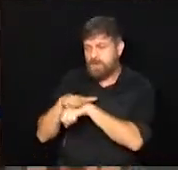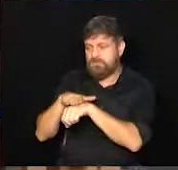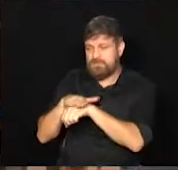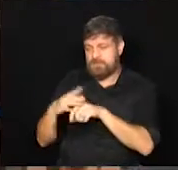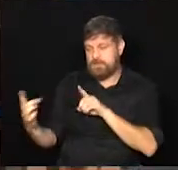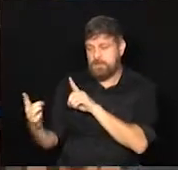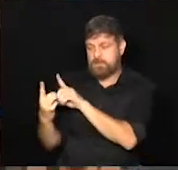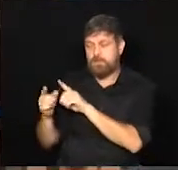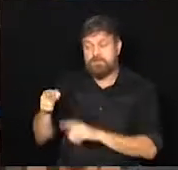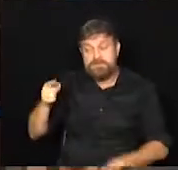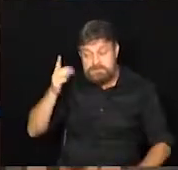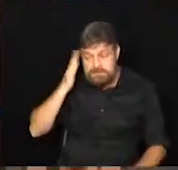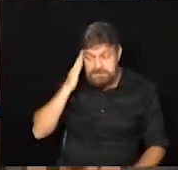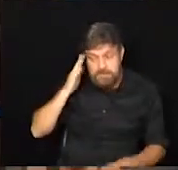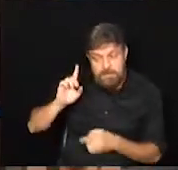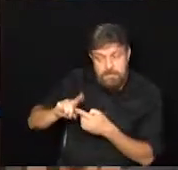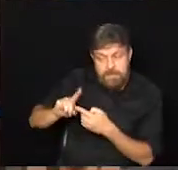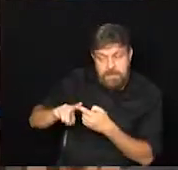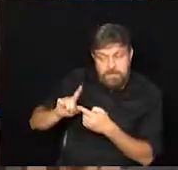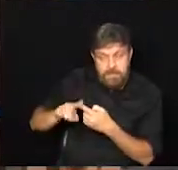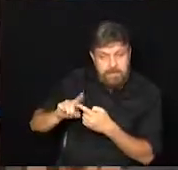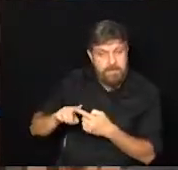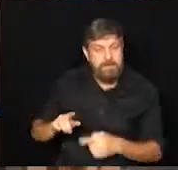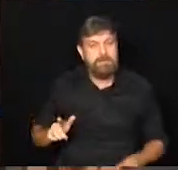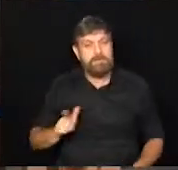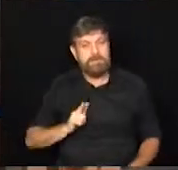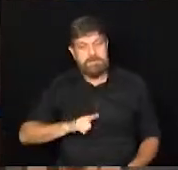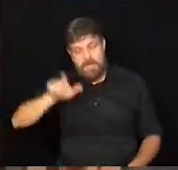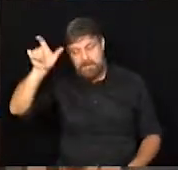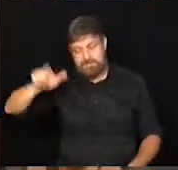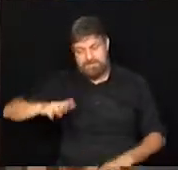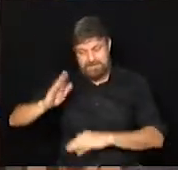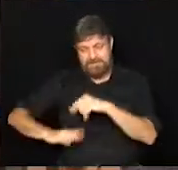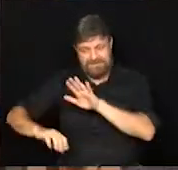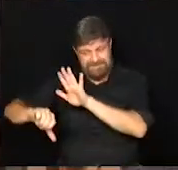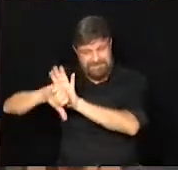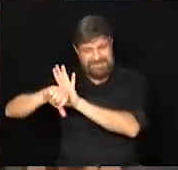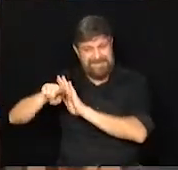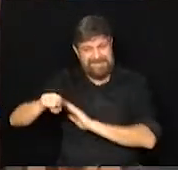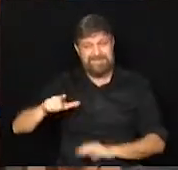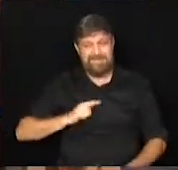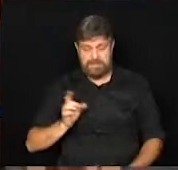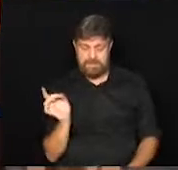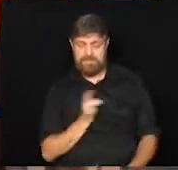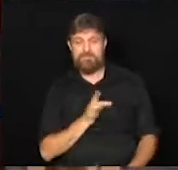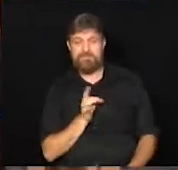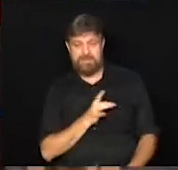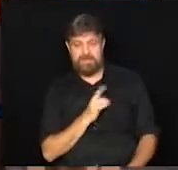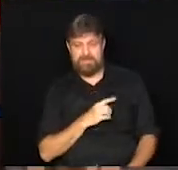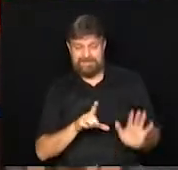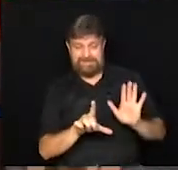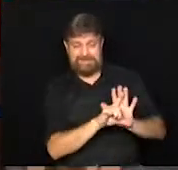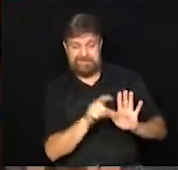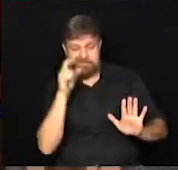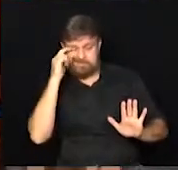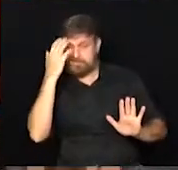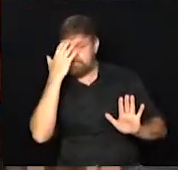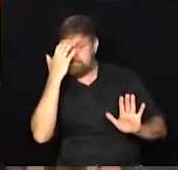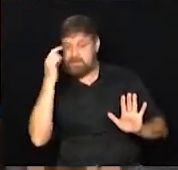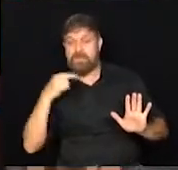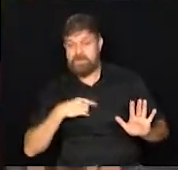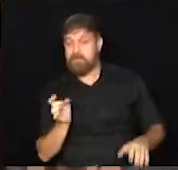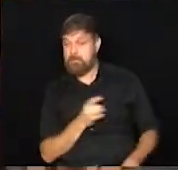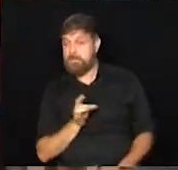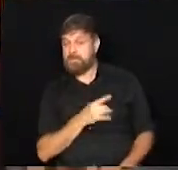ó, eles, até o agressor mesmo, eles têm medo da Maria da Penha. Eles falam assim, cuidado com a Maria da Penha, eles têm medo.